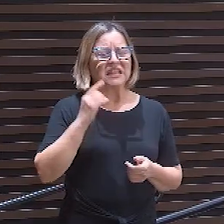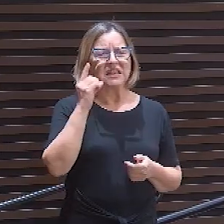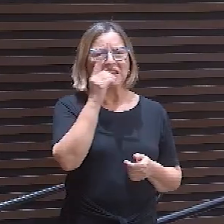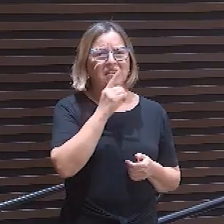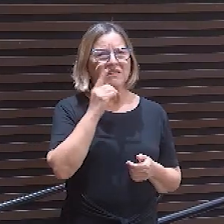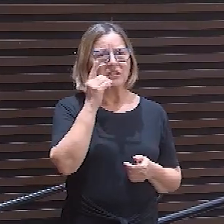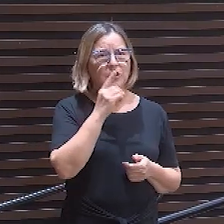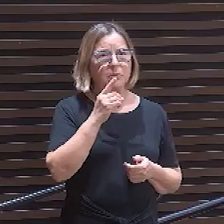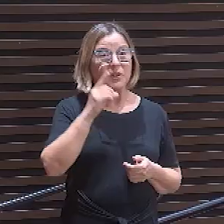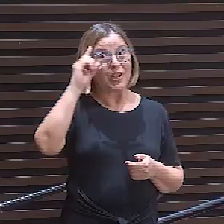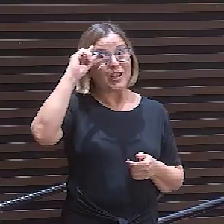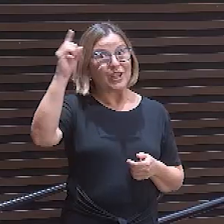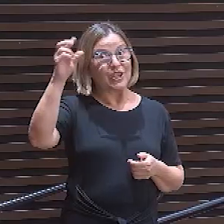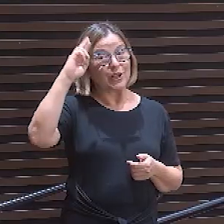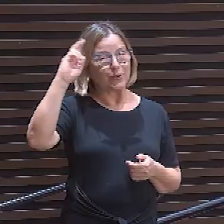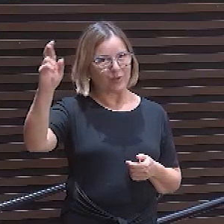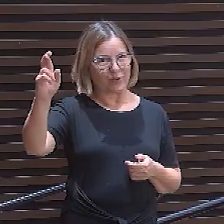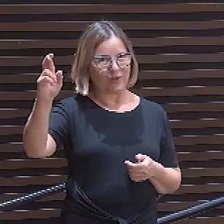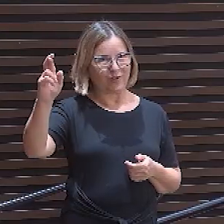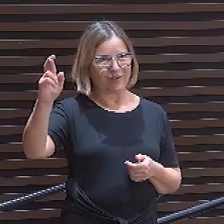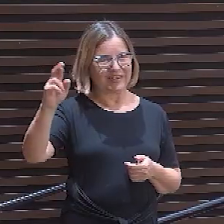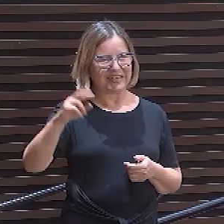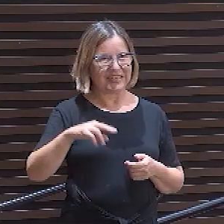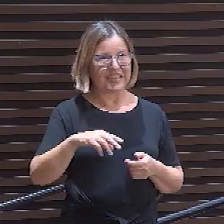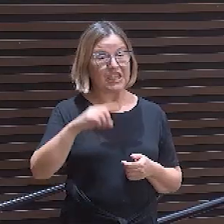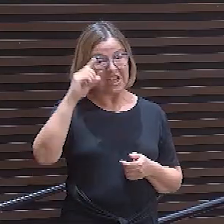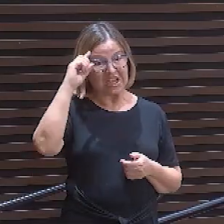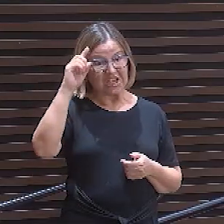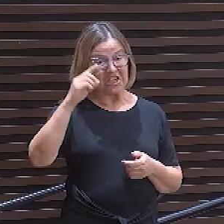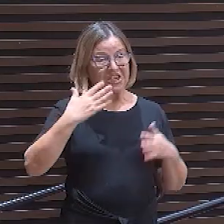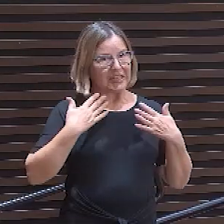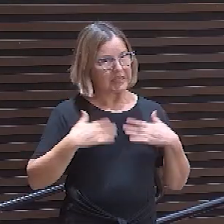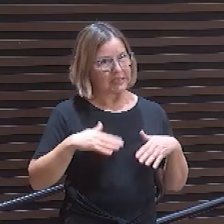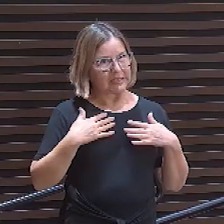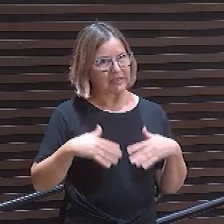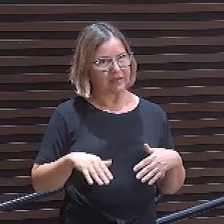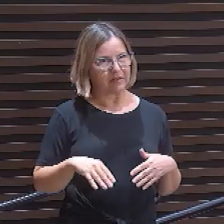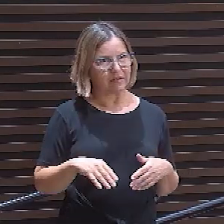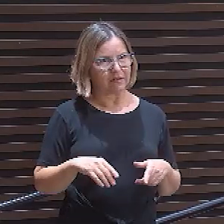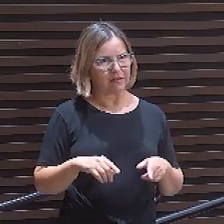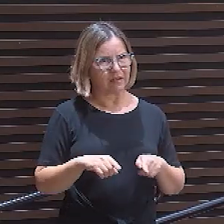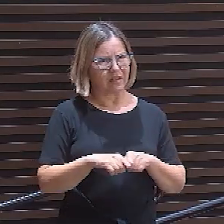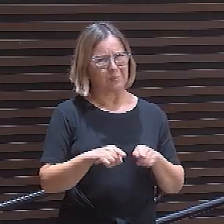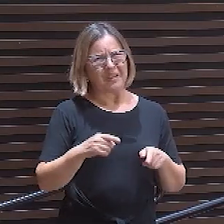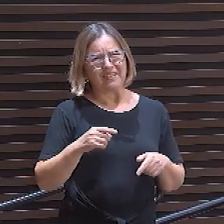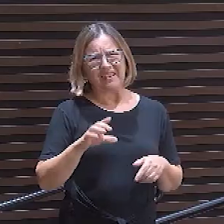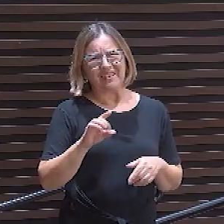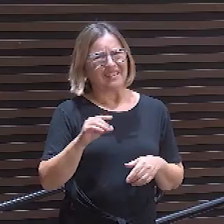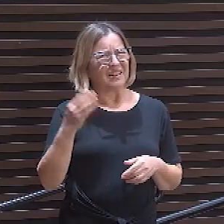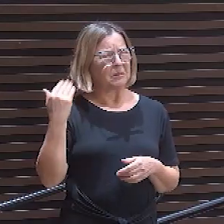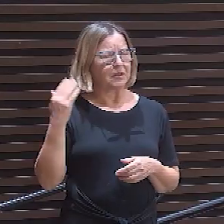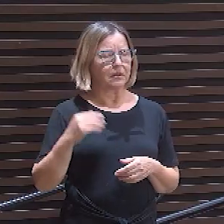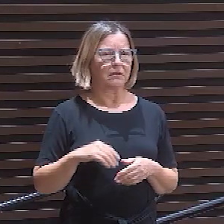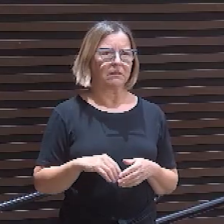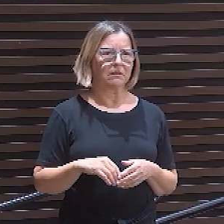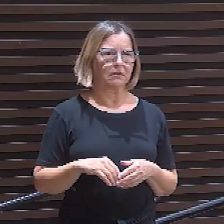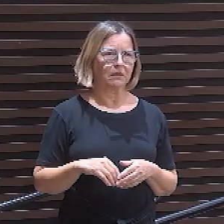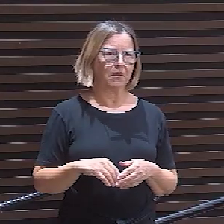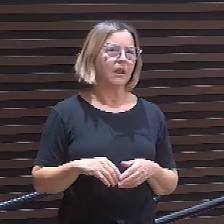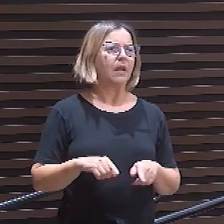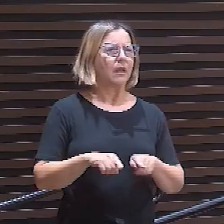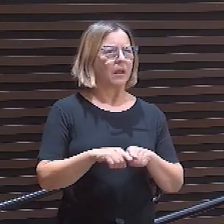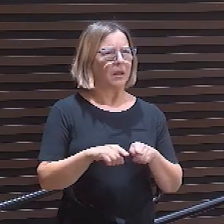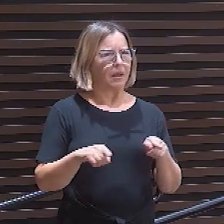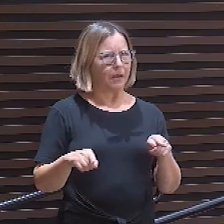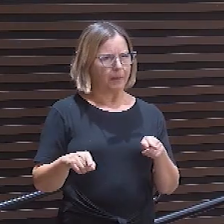dia de reconhecimento, é dia de descanso. Mas isso era no tempo passado. Fique nesse tempo passado que você vai